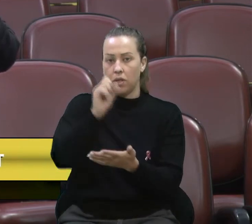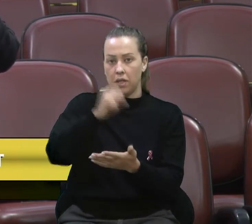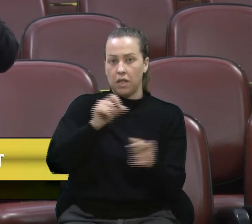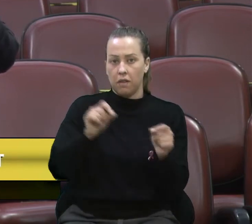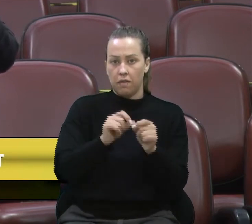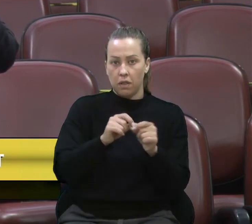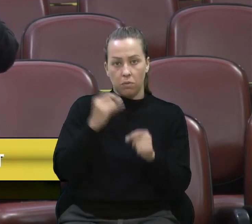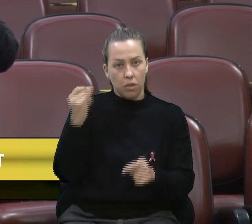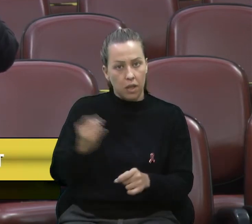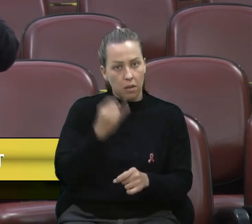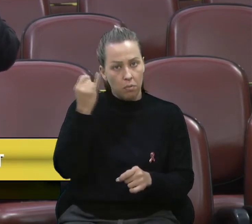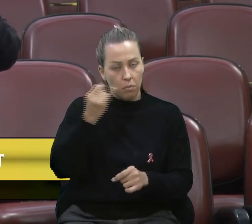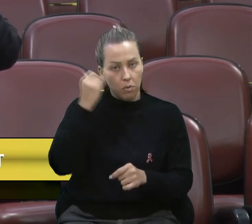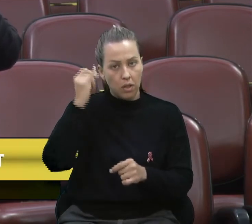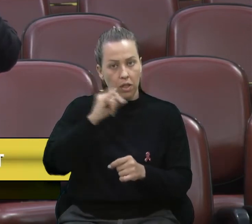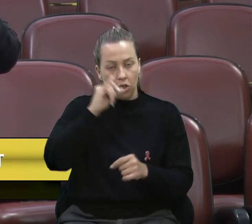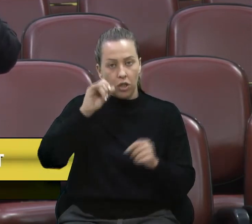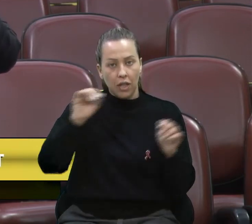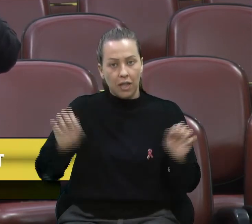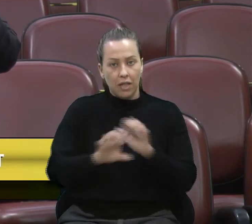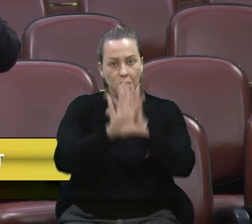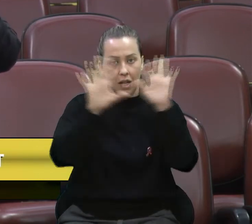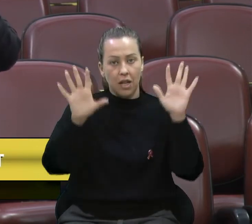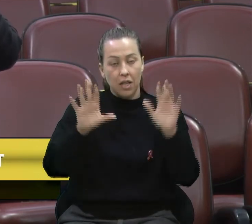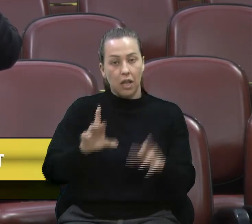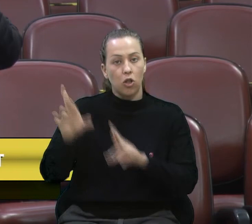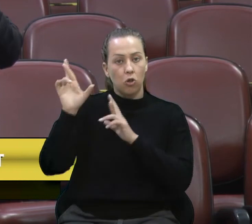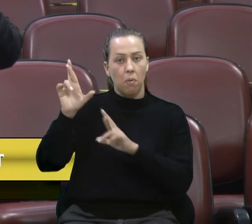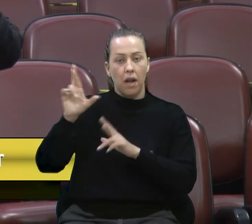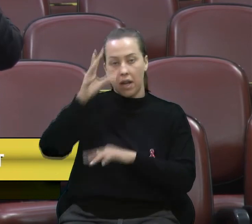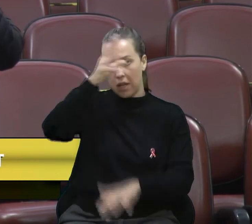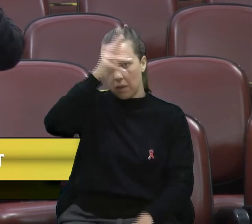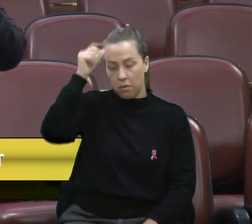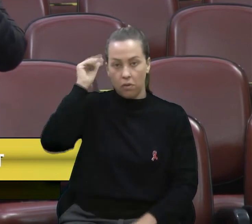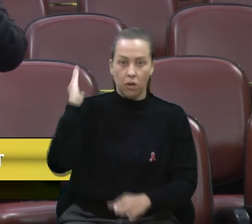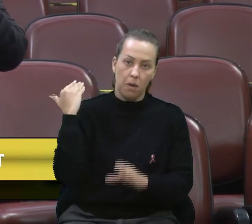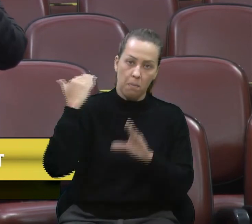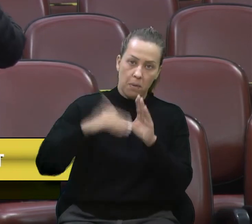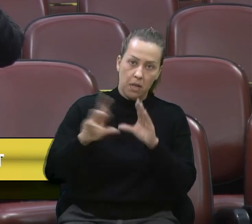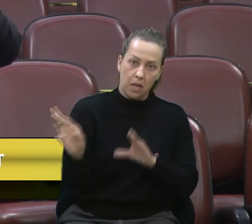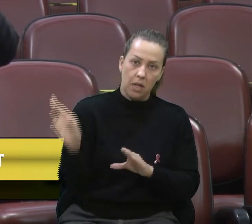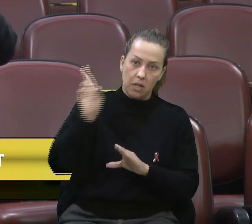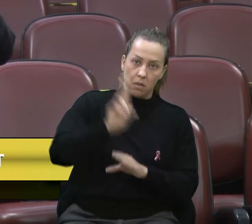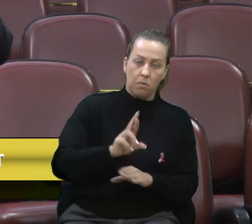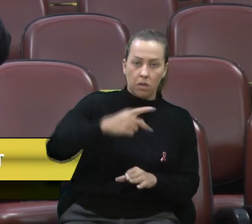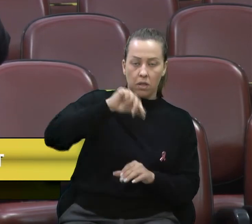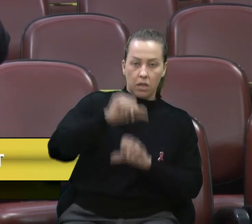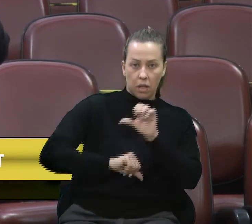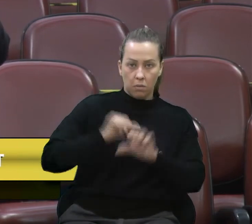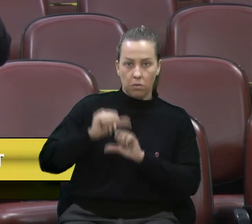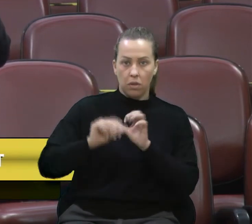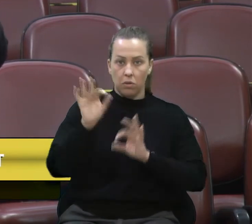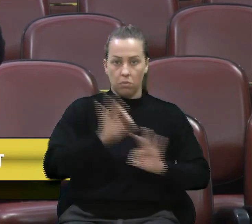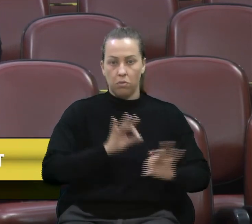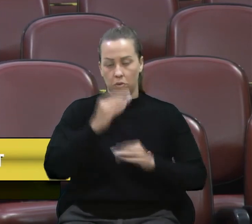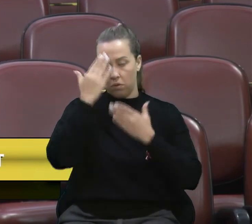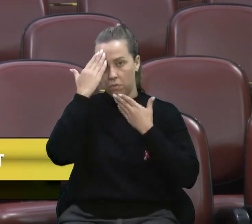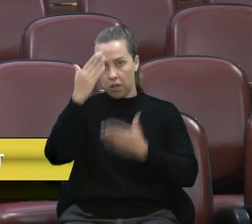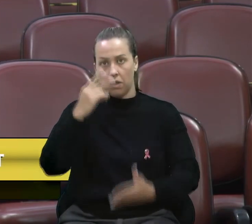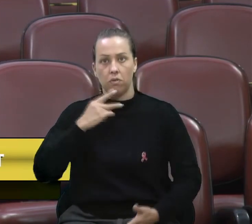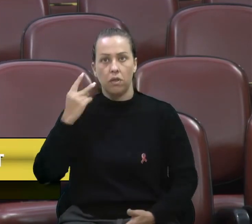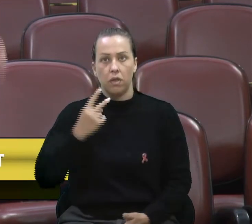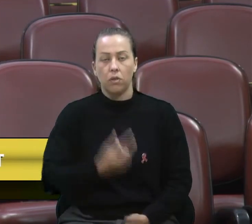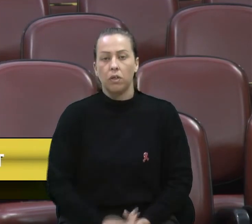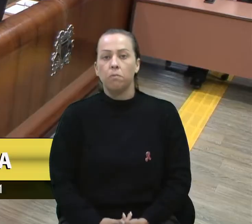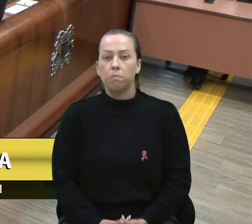essa importante indicação, esperamos que a Prefeitura mande para cá o quanto antes essa questão dessa alteração do projeto. Obrigado, vereador.